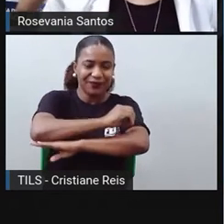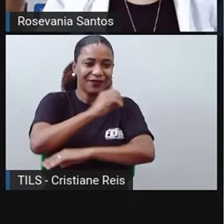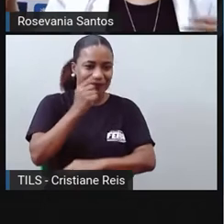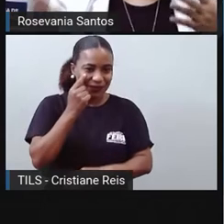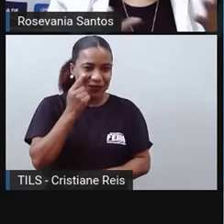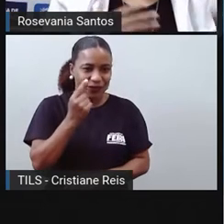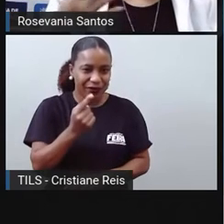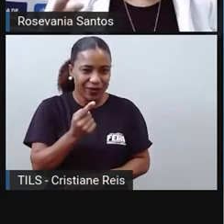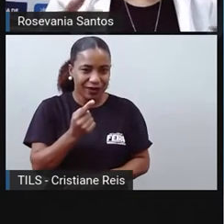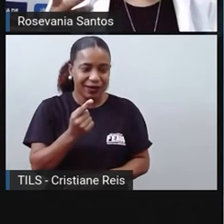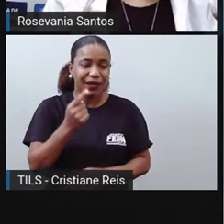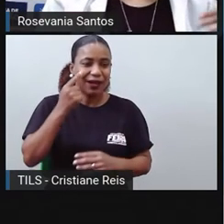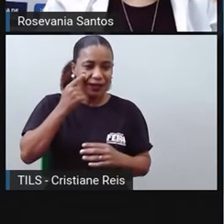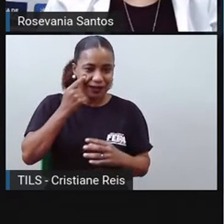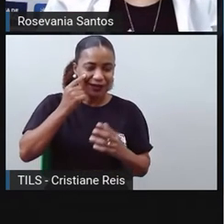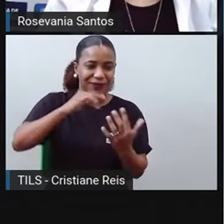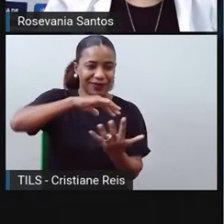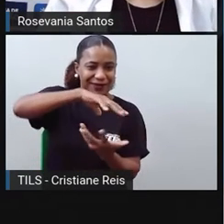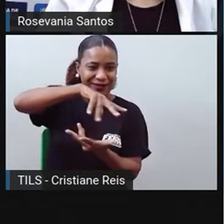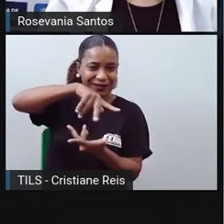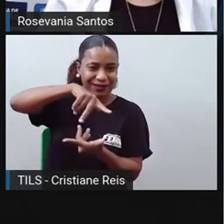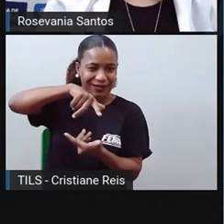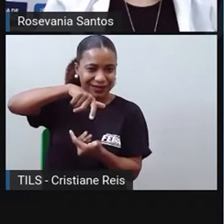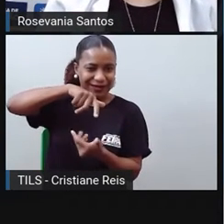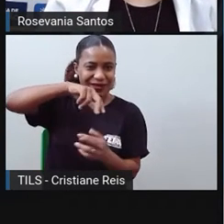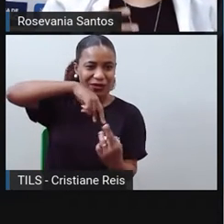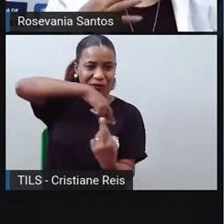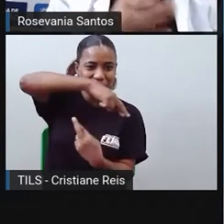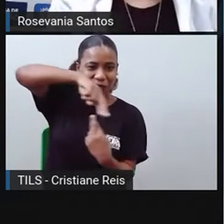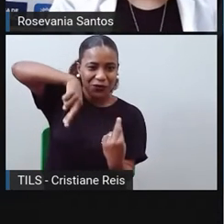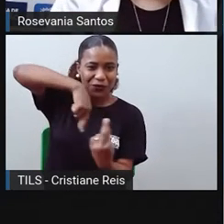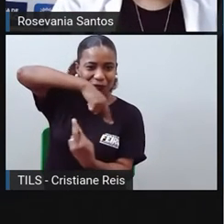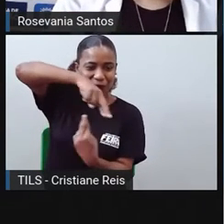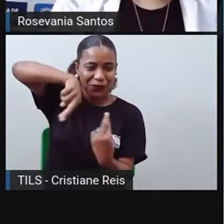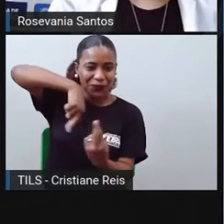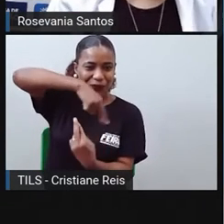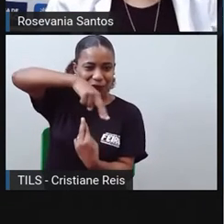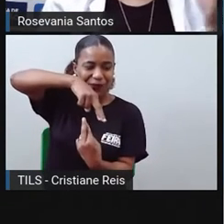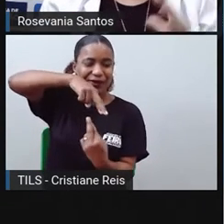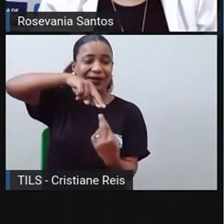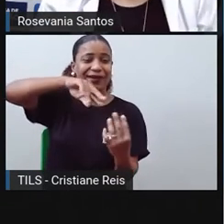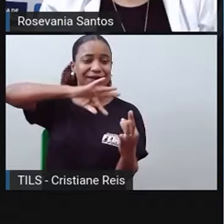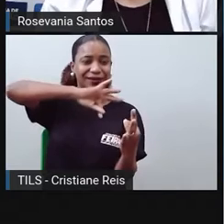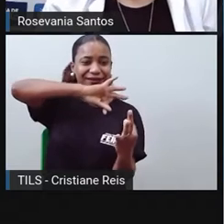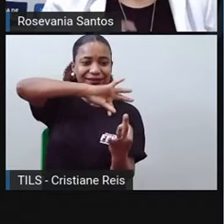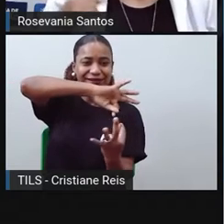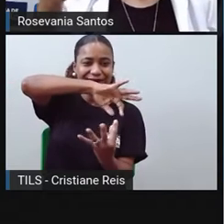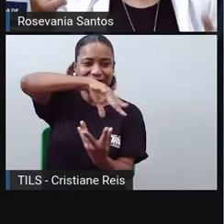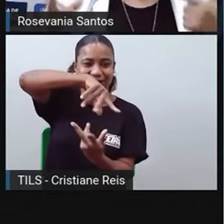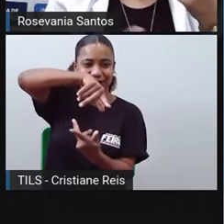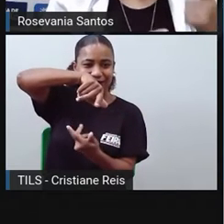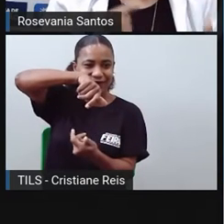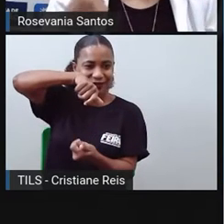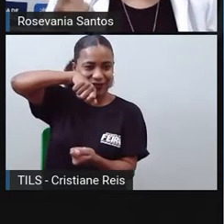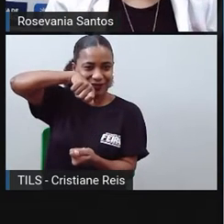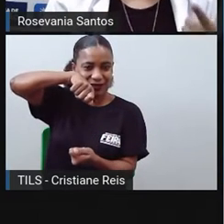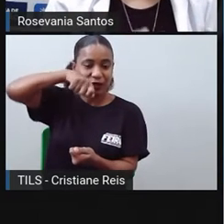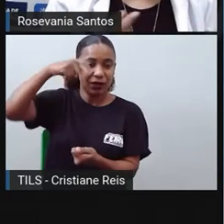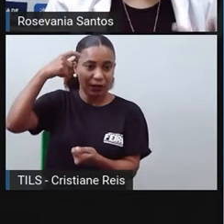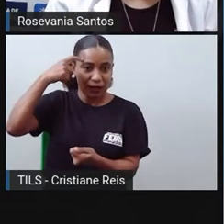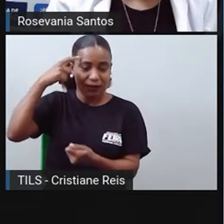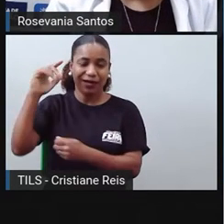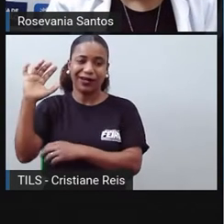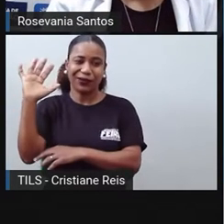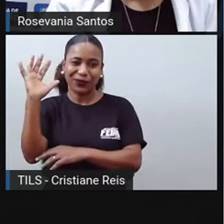rotação. Esses aí dá essas características, o de translação das estações do ano e o de rotação, essa alternância